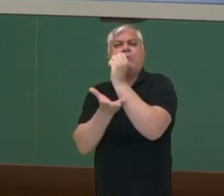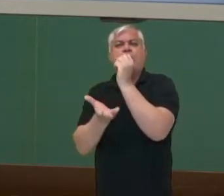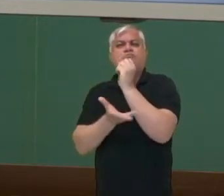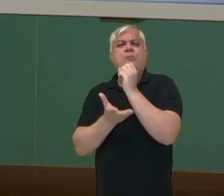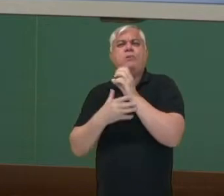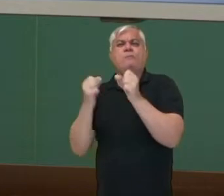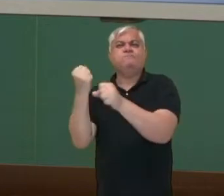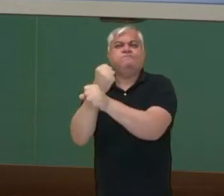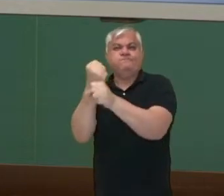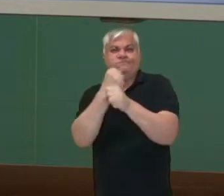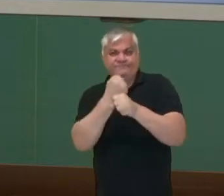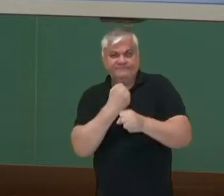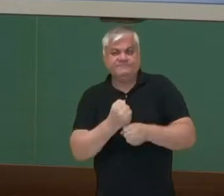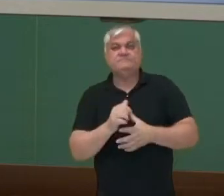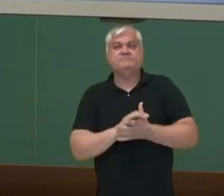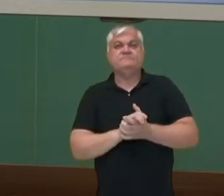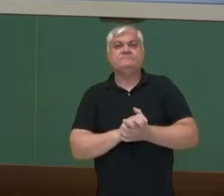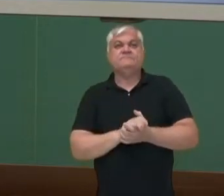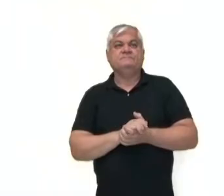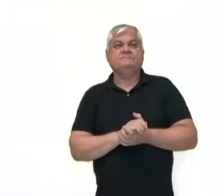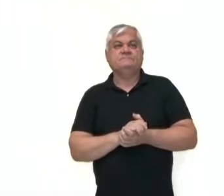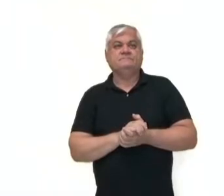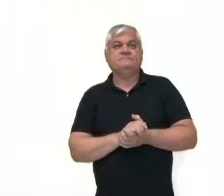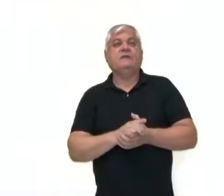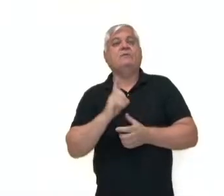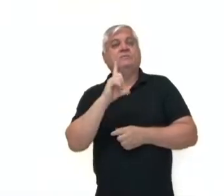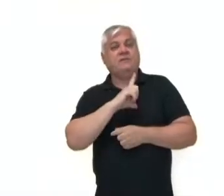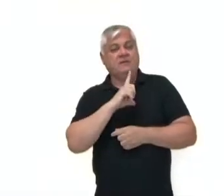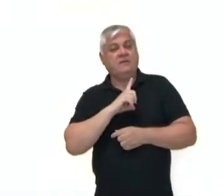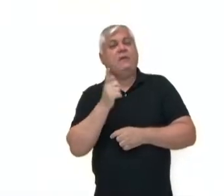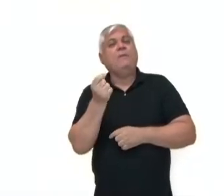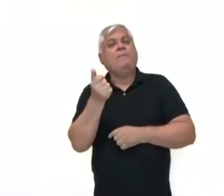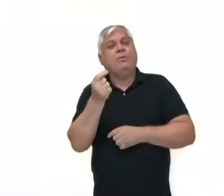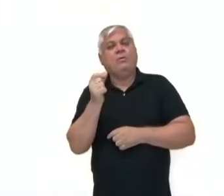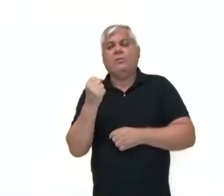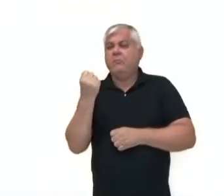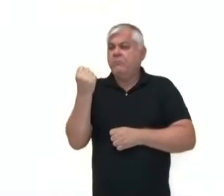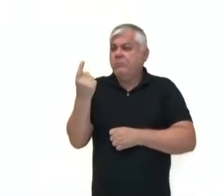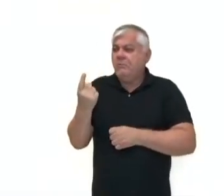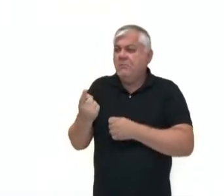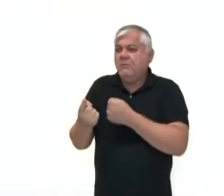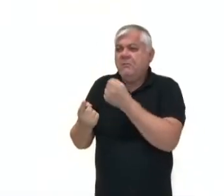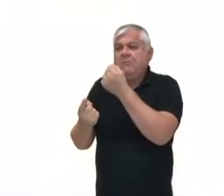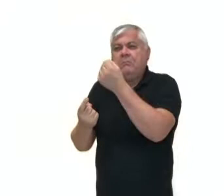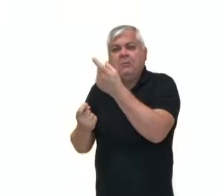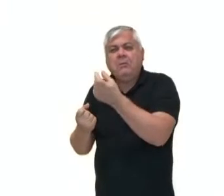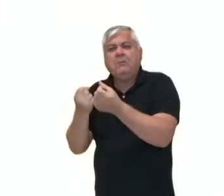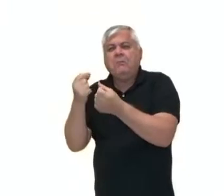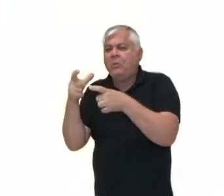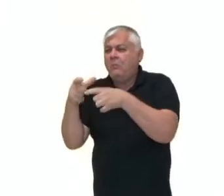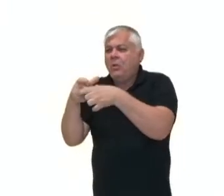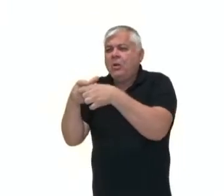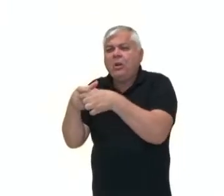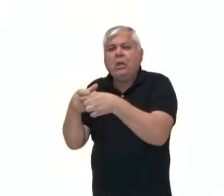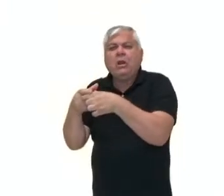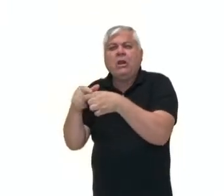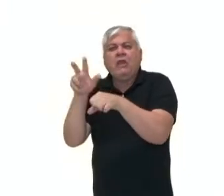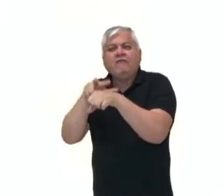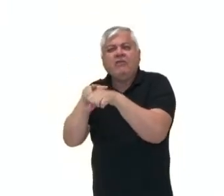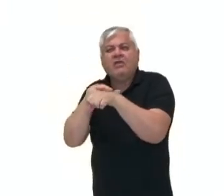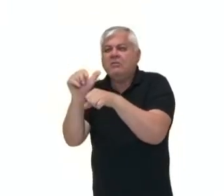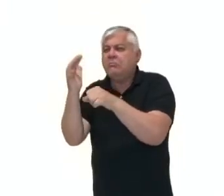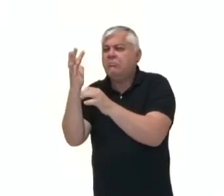da ocupação. Hoje, então, existem poucos resquícios de áreas verdes na região sudeste. A alta industrialização